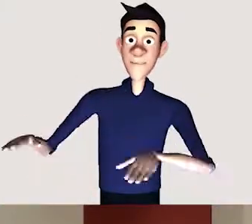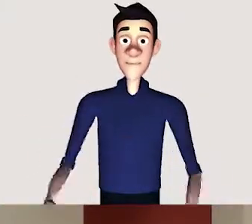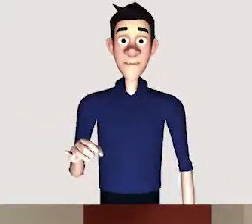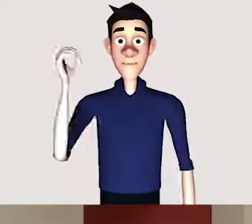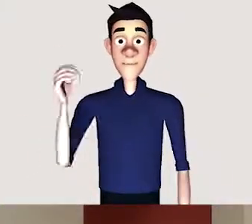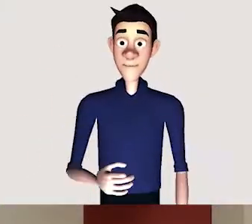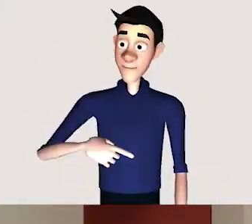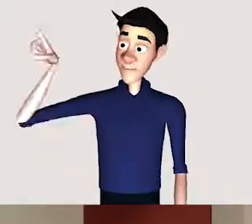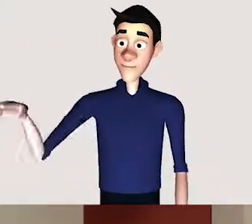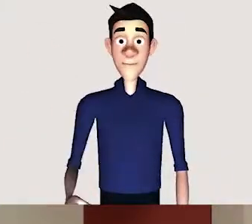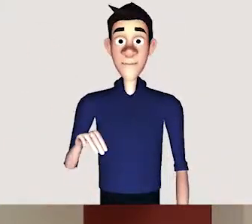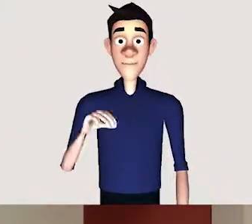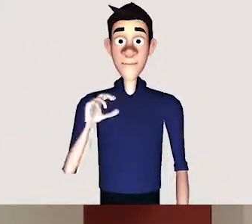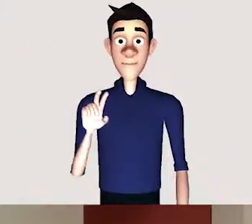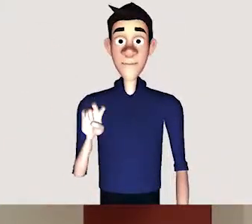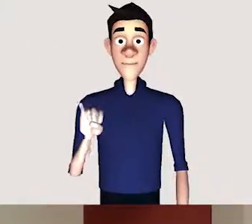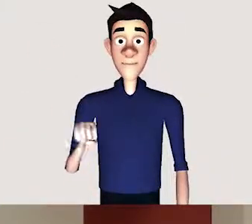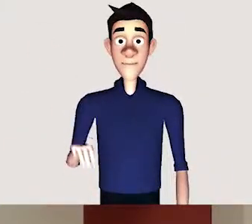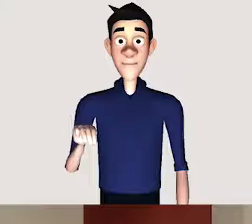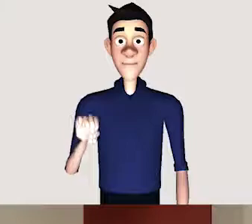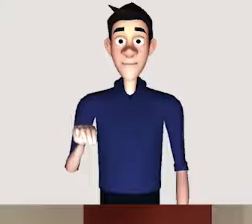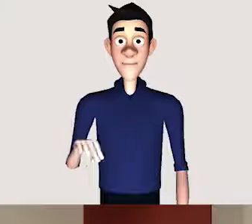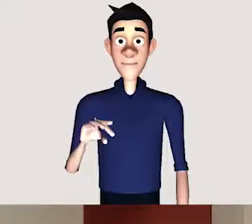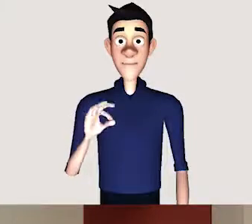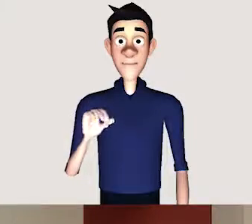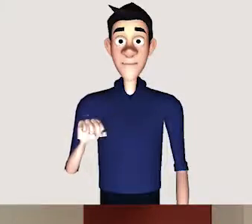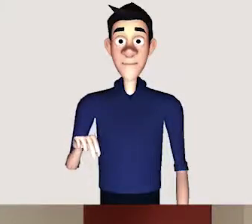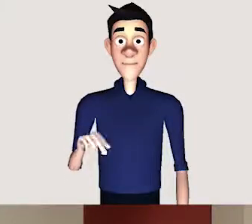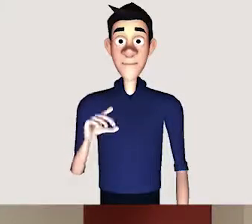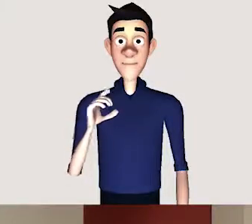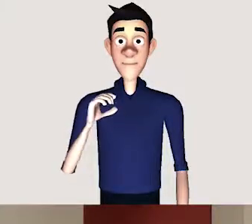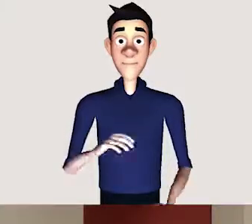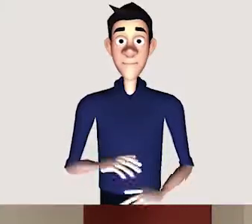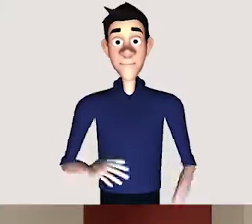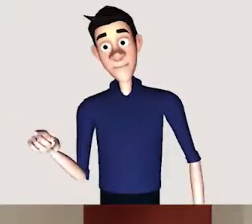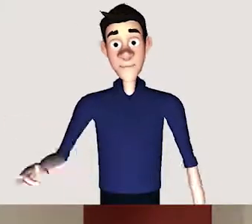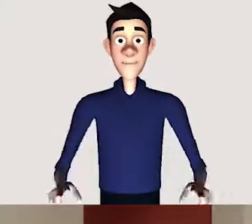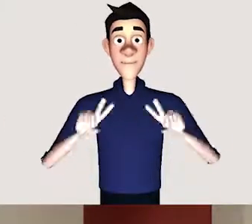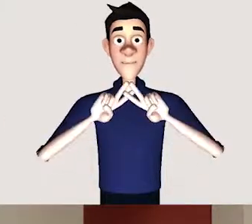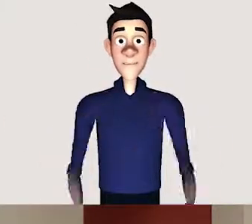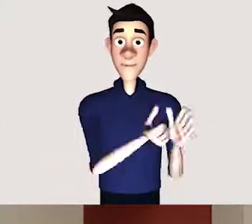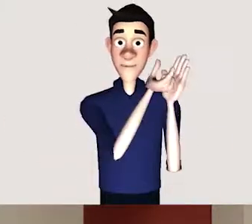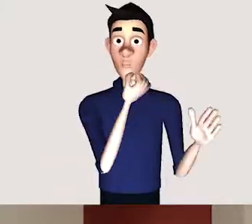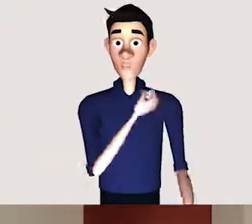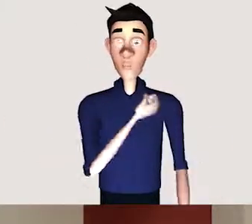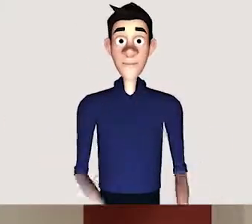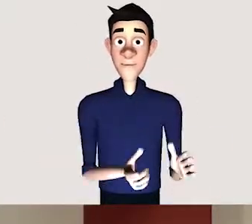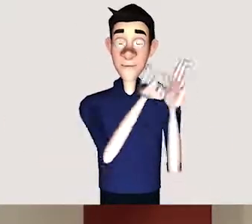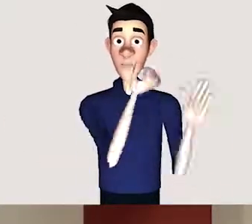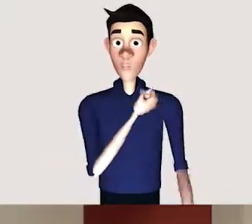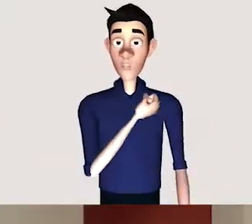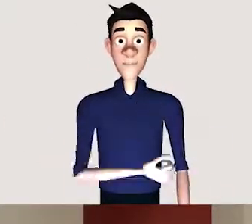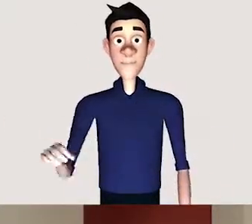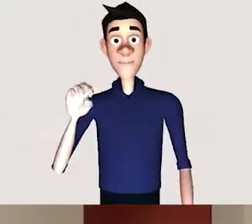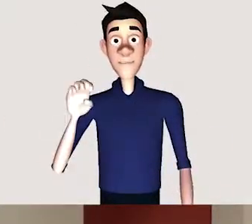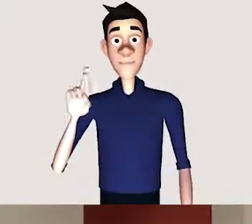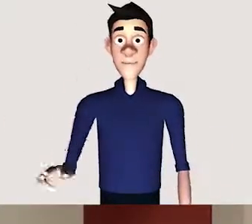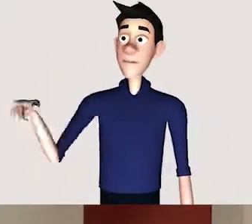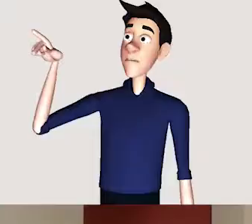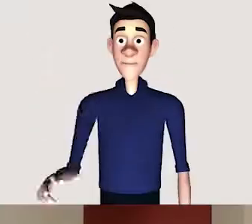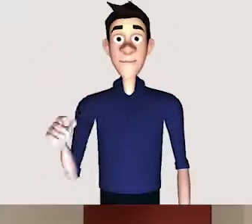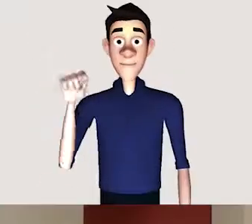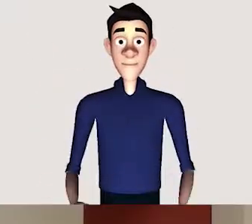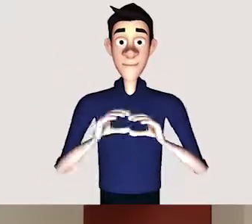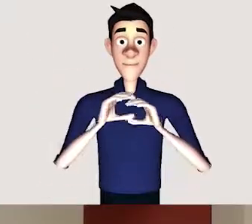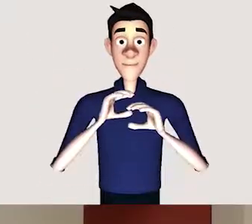recebe cria o compromisso de transmitir mais uma vez. E assim a cadeia patrimonial vai sendo